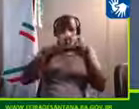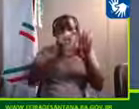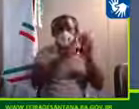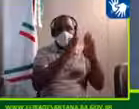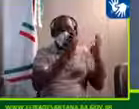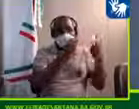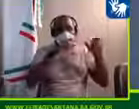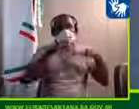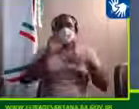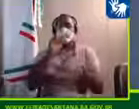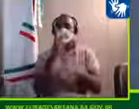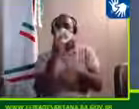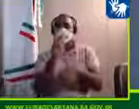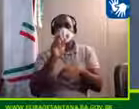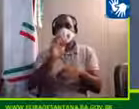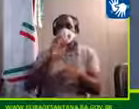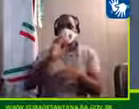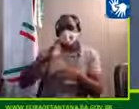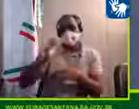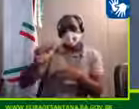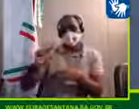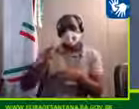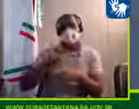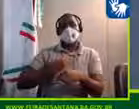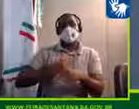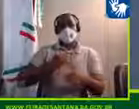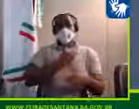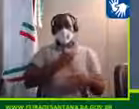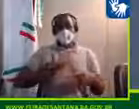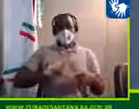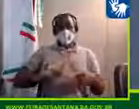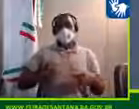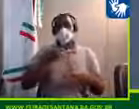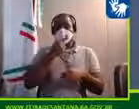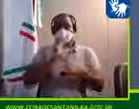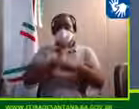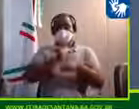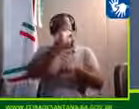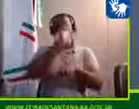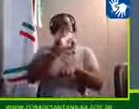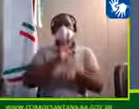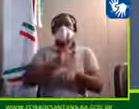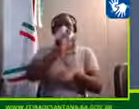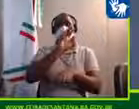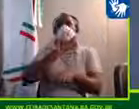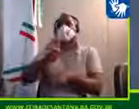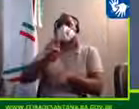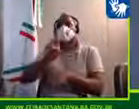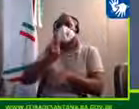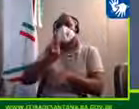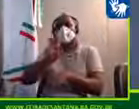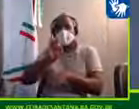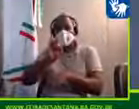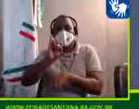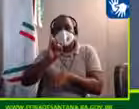Hospital Clériston Andrade. Então, o governador do estado aqui esteve, eu não pude acompanhá-lo,